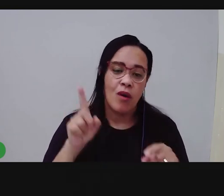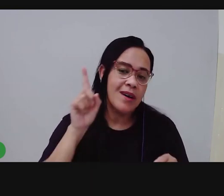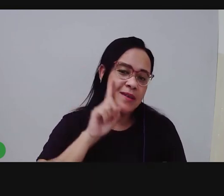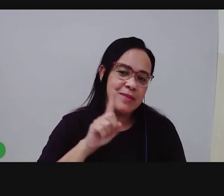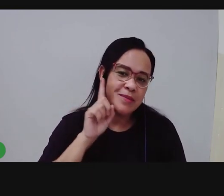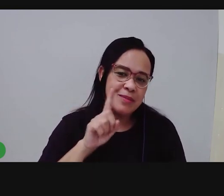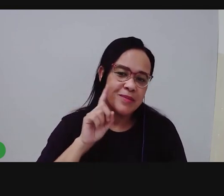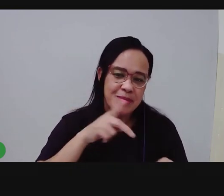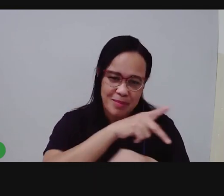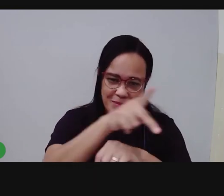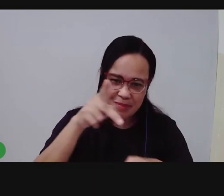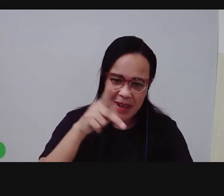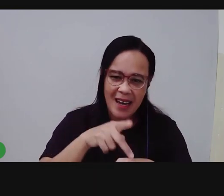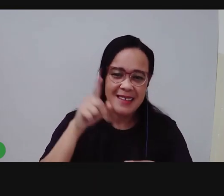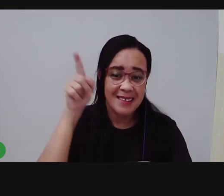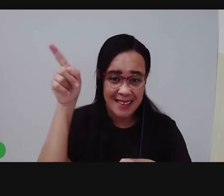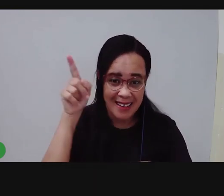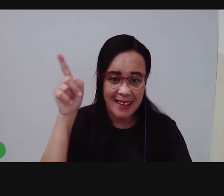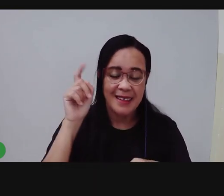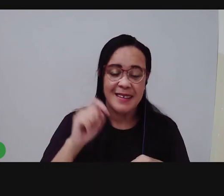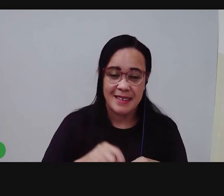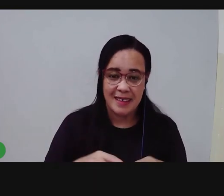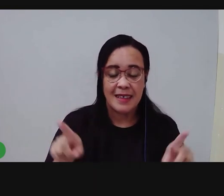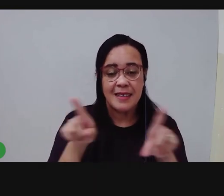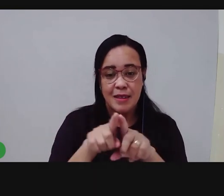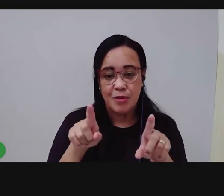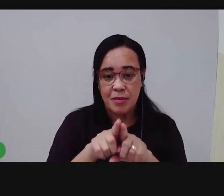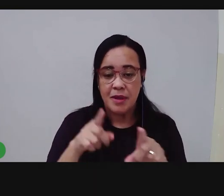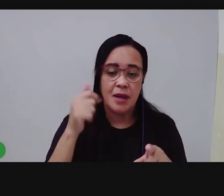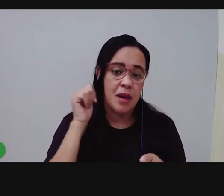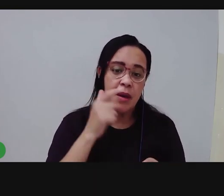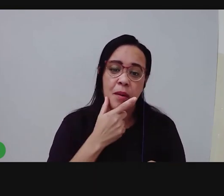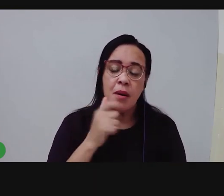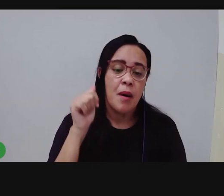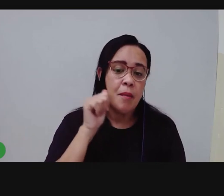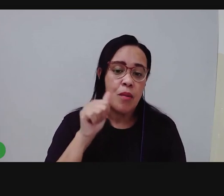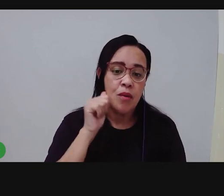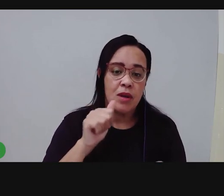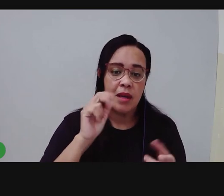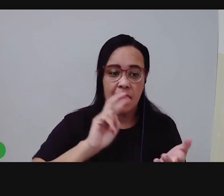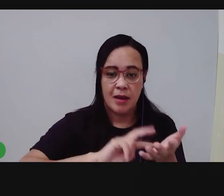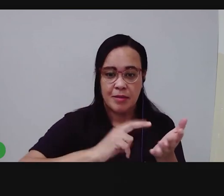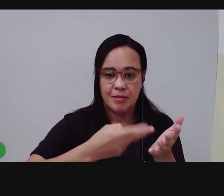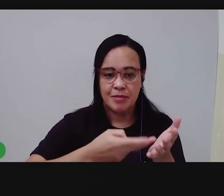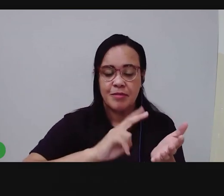outra pessoa chamada Isabel Aleixo.